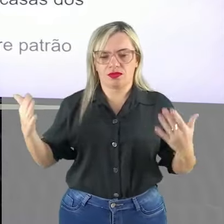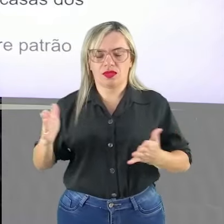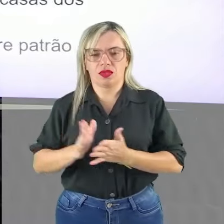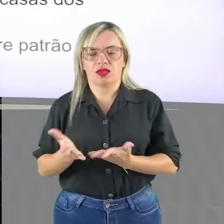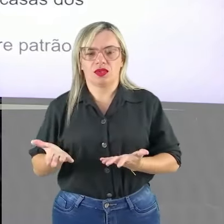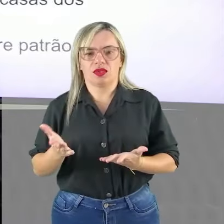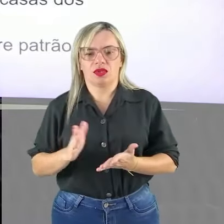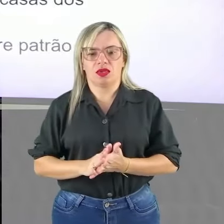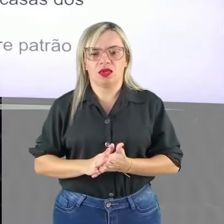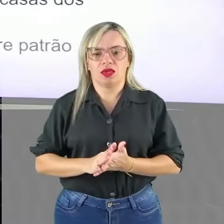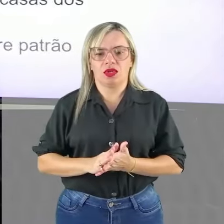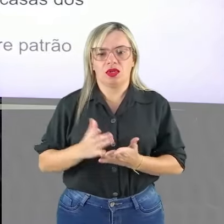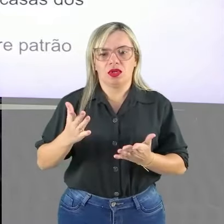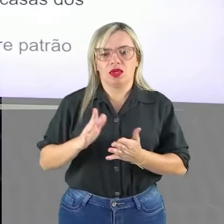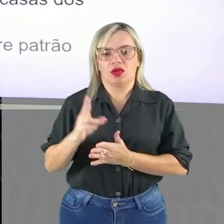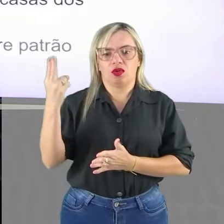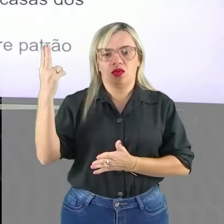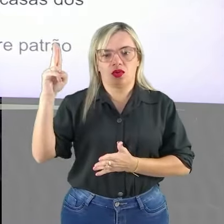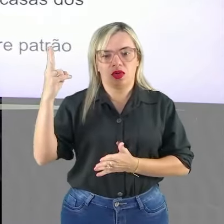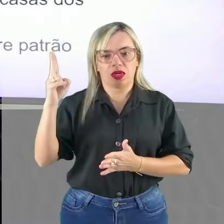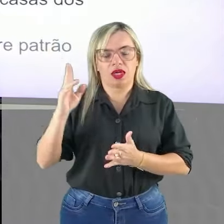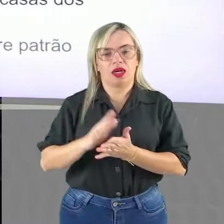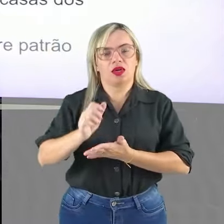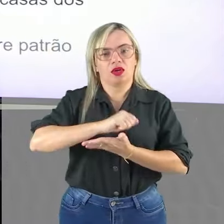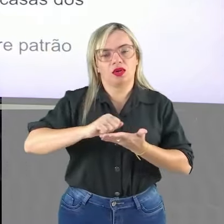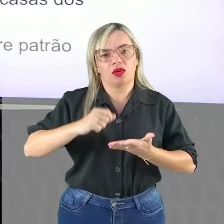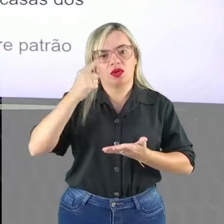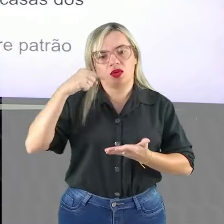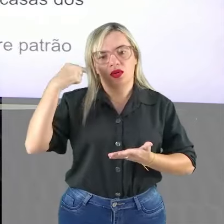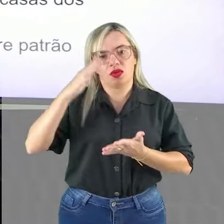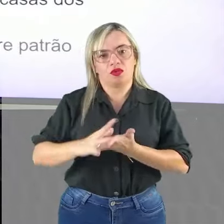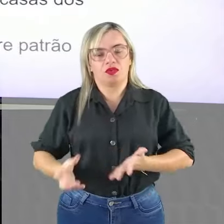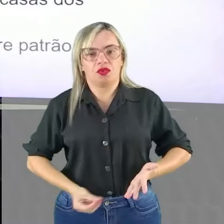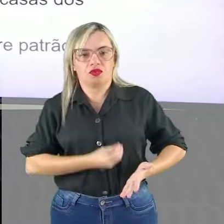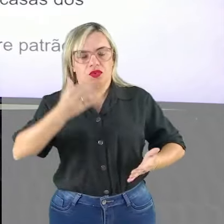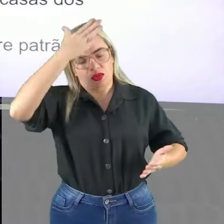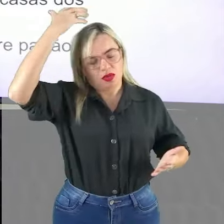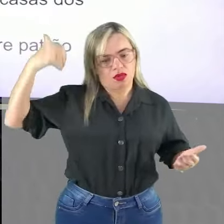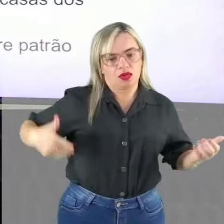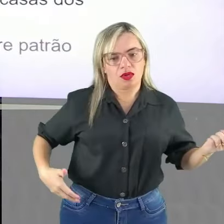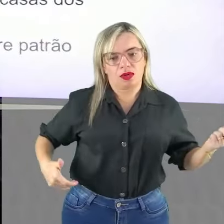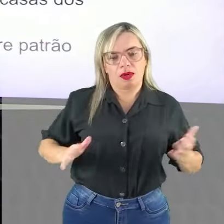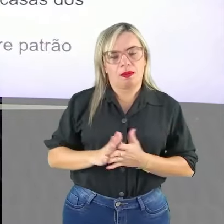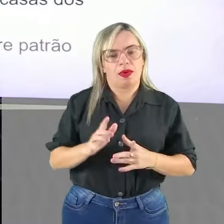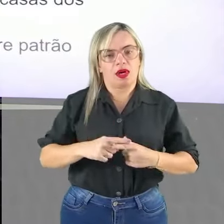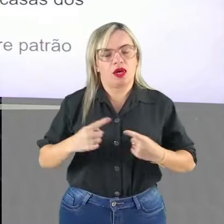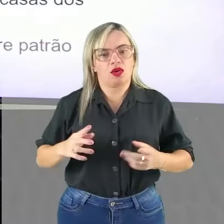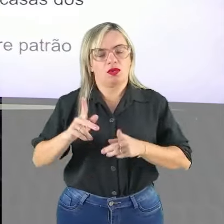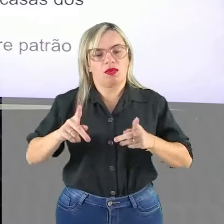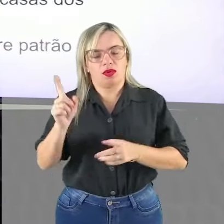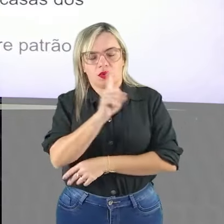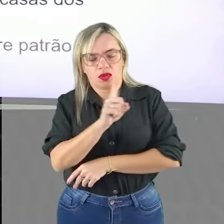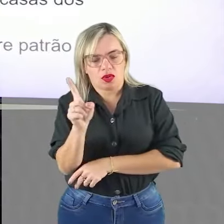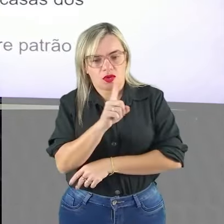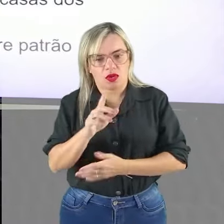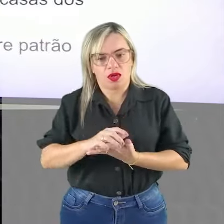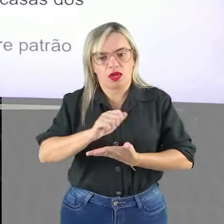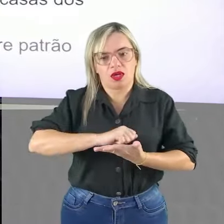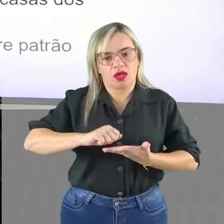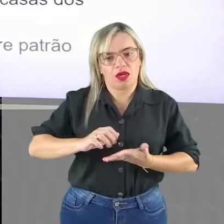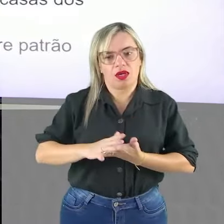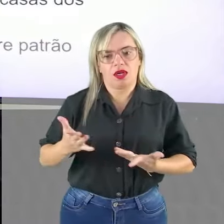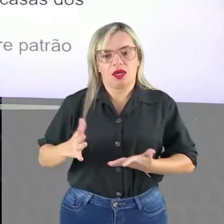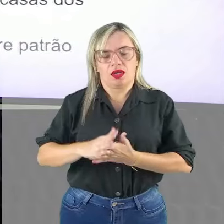para o México eles quem a uruguaia e os espanhóis que viviam no México Então o povo não era mexicano então a gente elimina a letra C